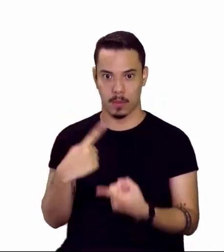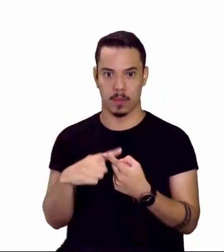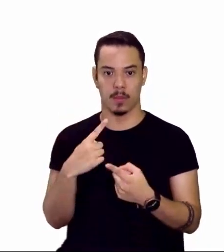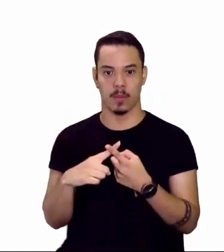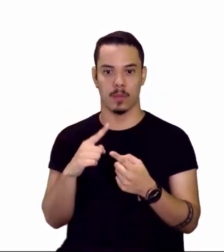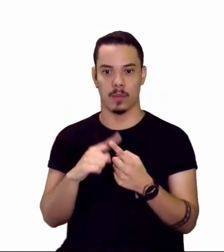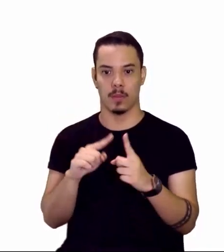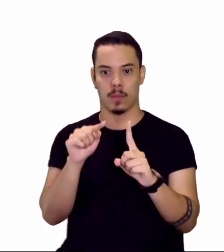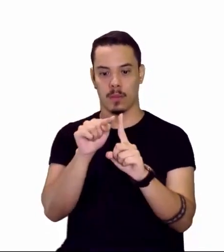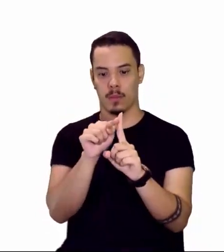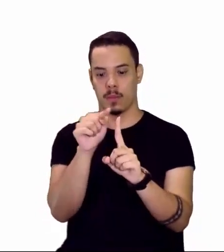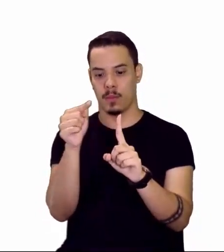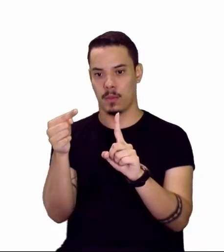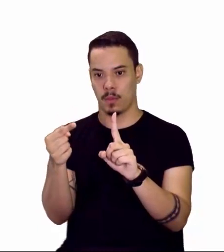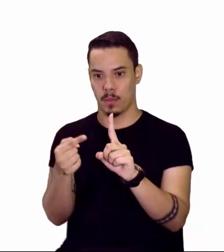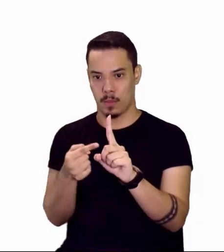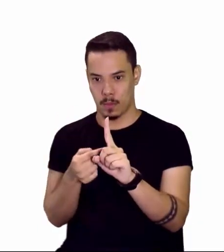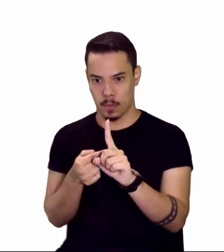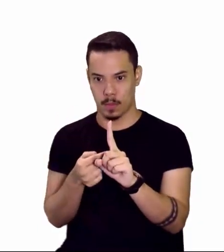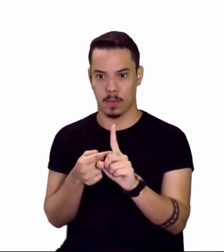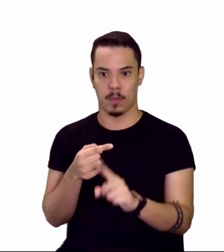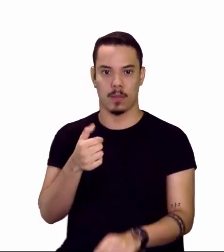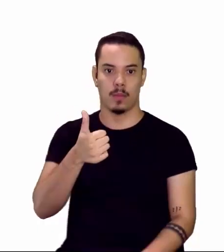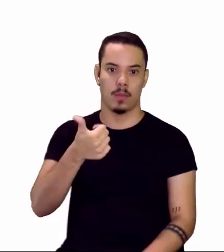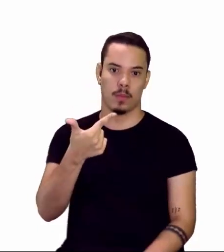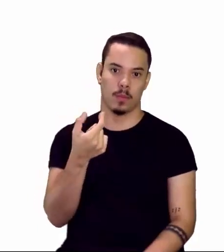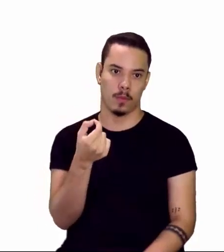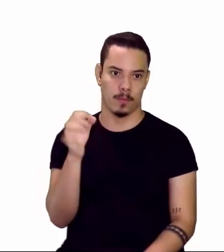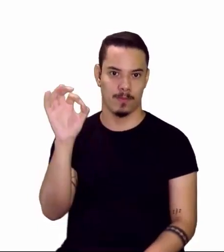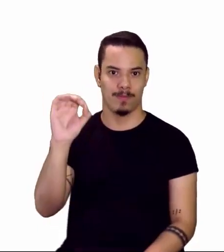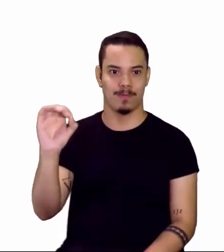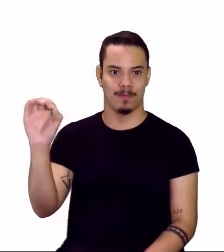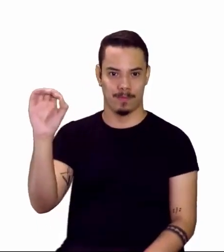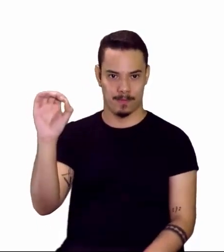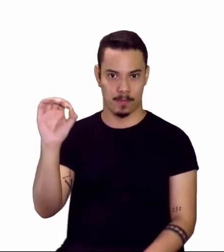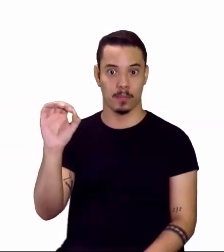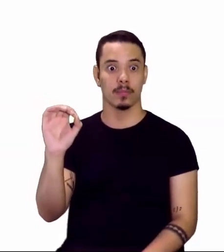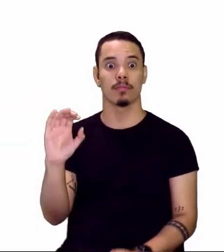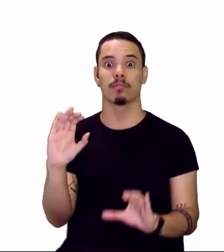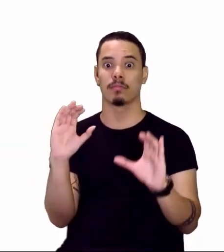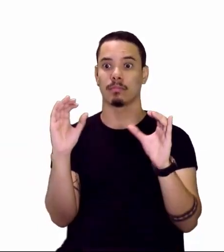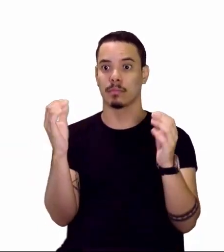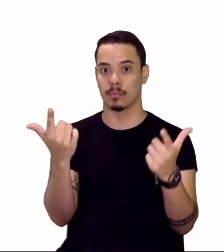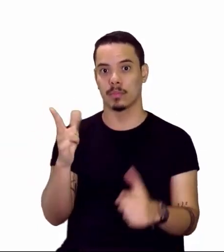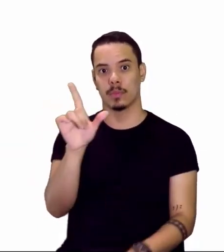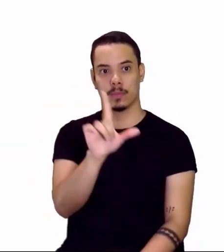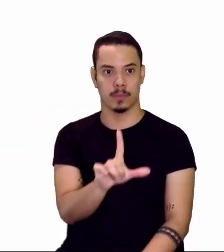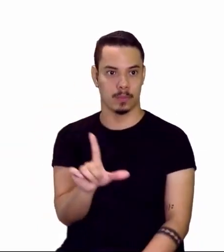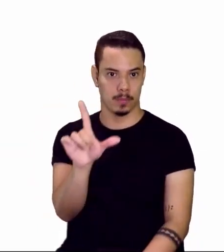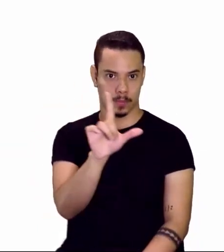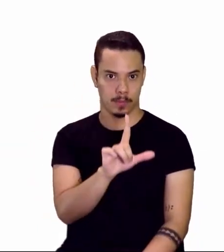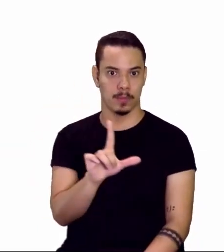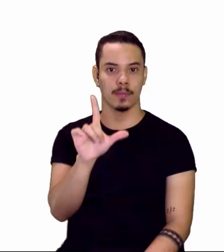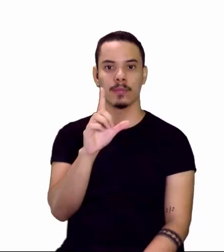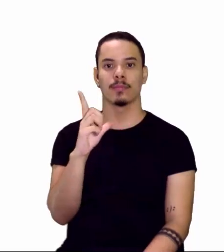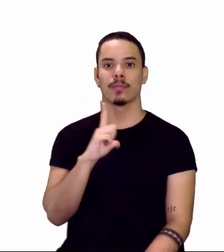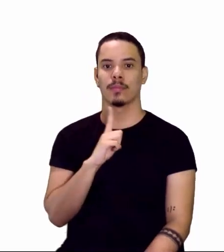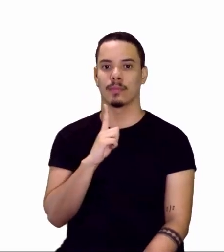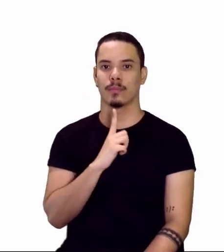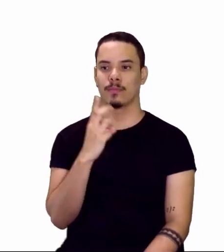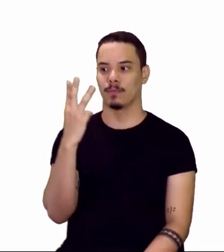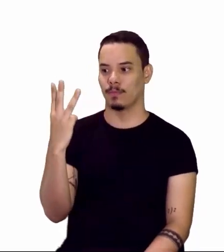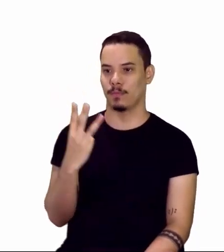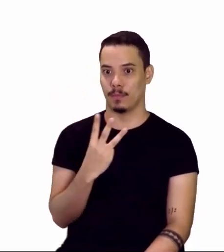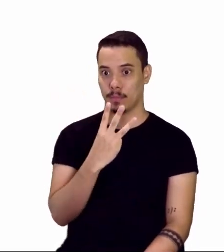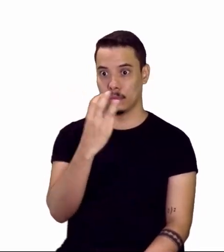os átomos de flúor é de 120 graus. Logo, trigonal plana. Se você